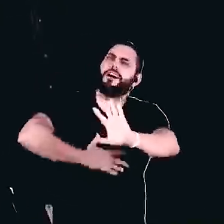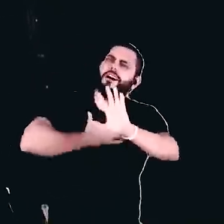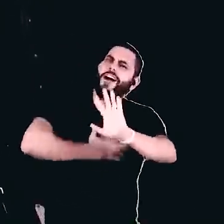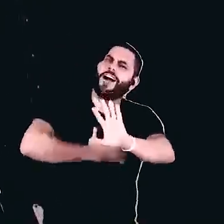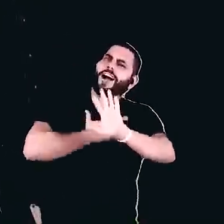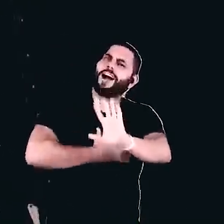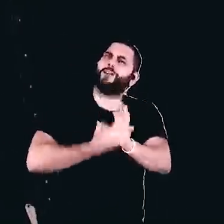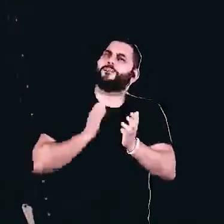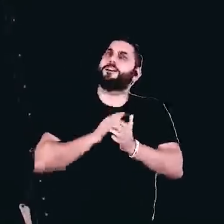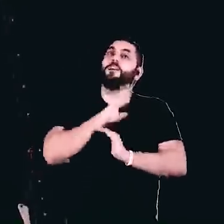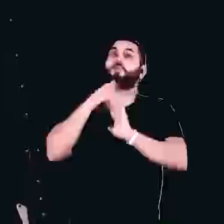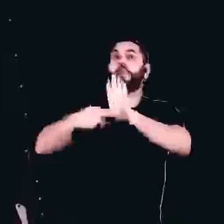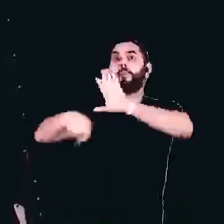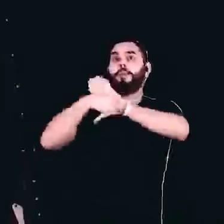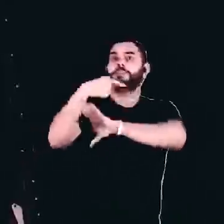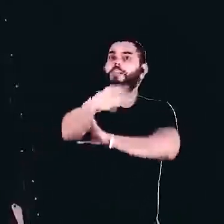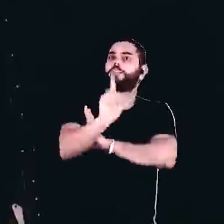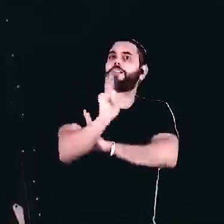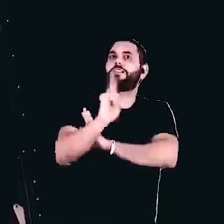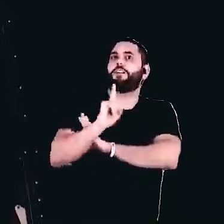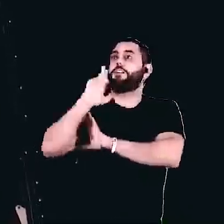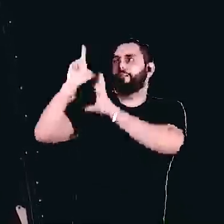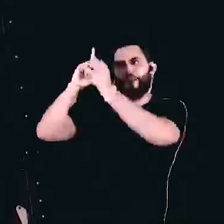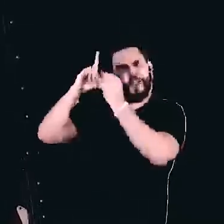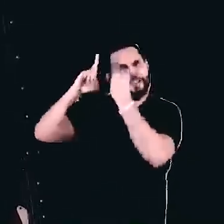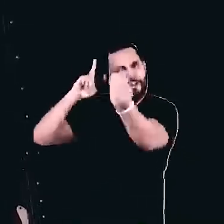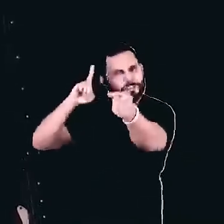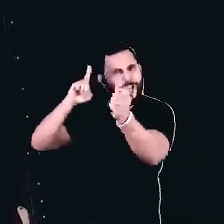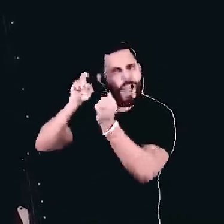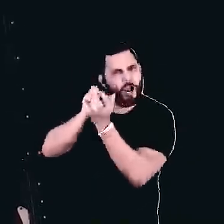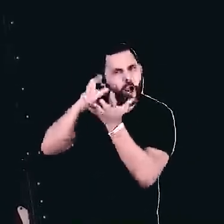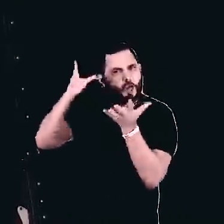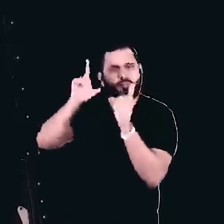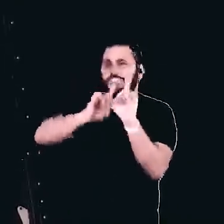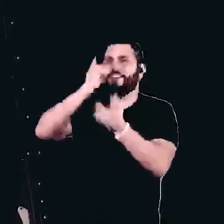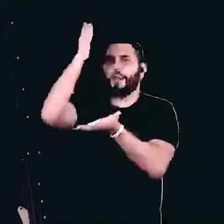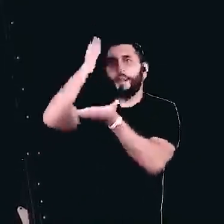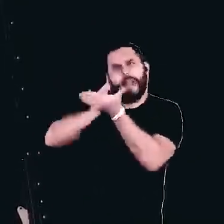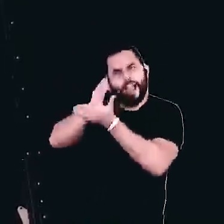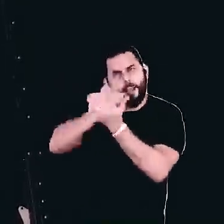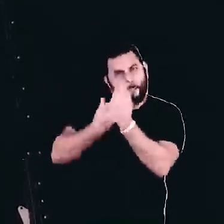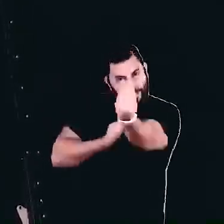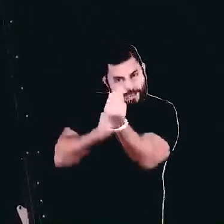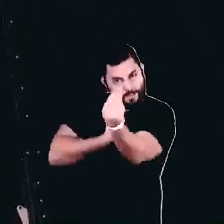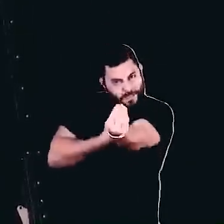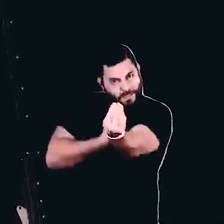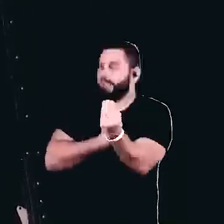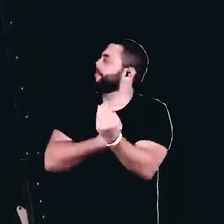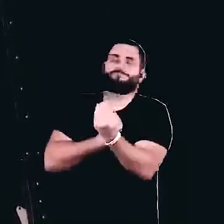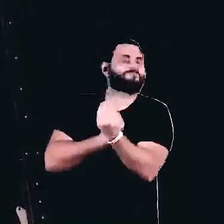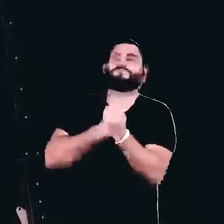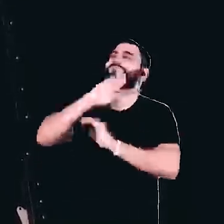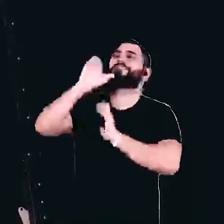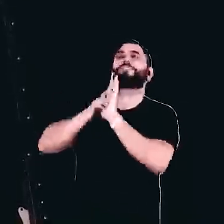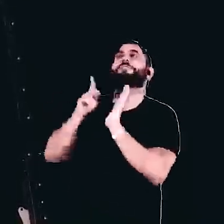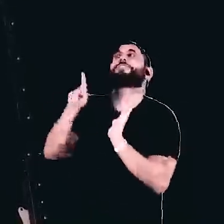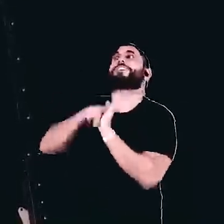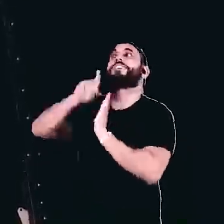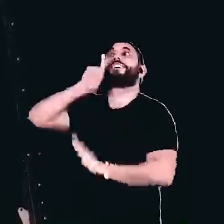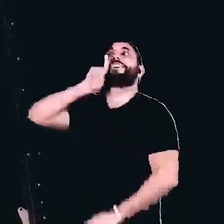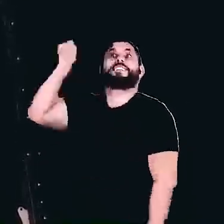você. Nunca foi sua, Ele nunca te deu, nem nunca vai dar a ninguém. Deus não vai repartir a glória dele com ninguém. Lembra da Bíblia? É